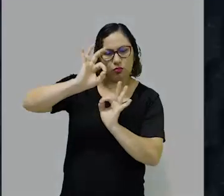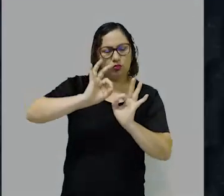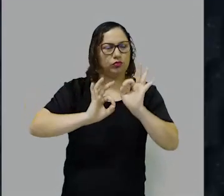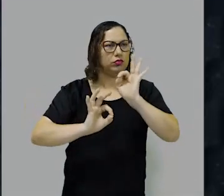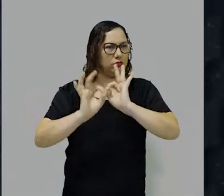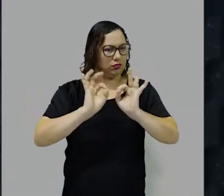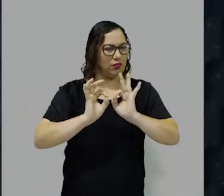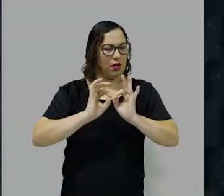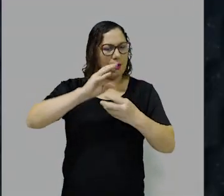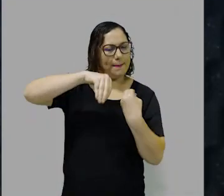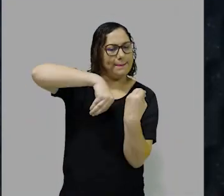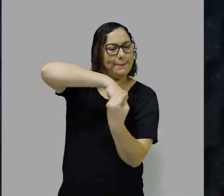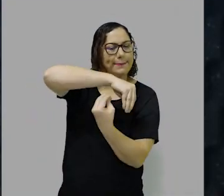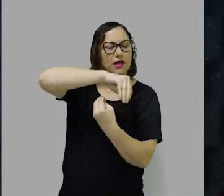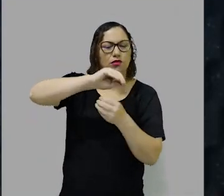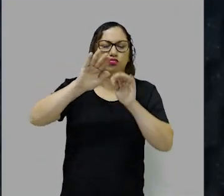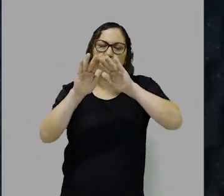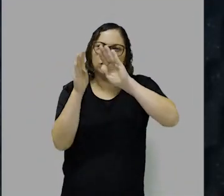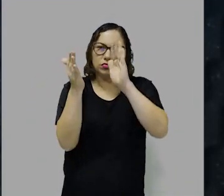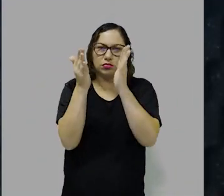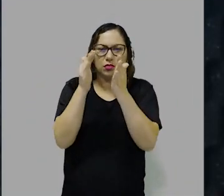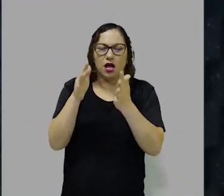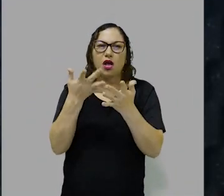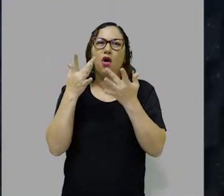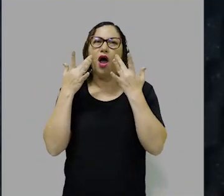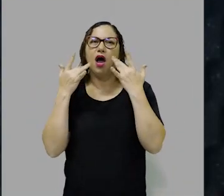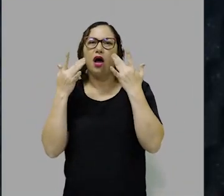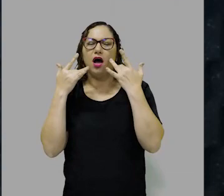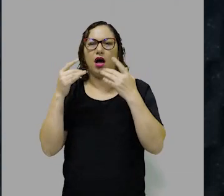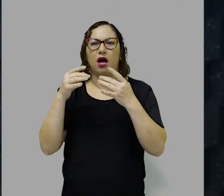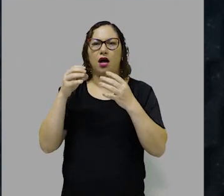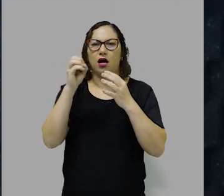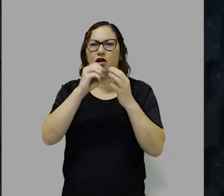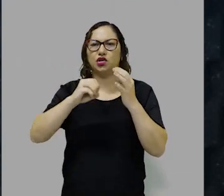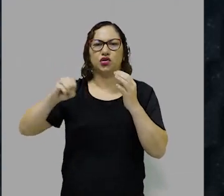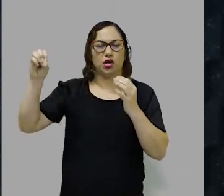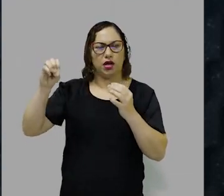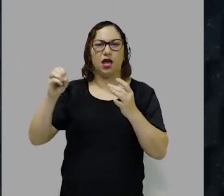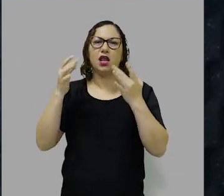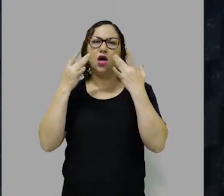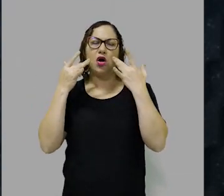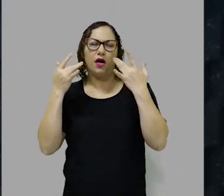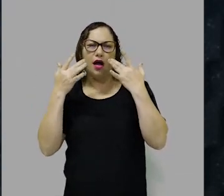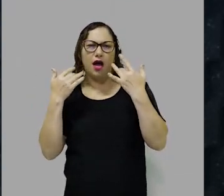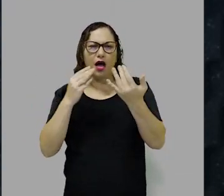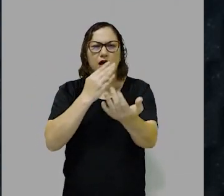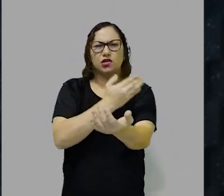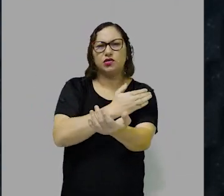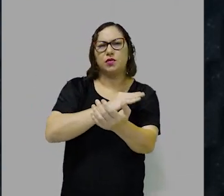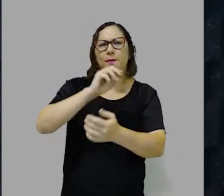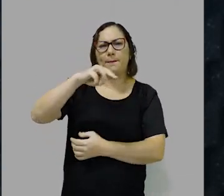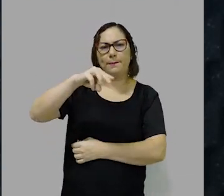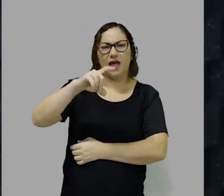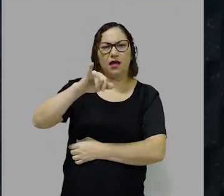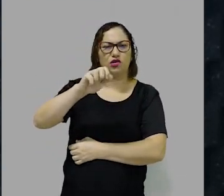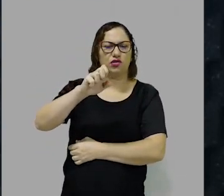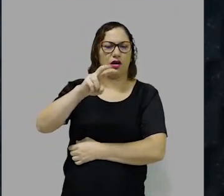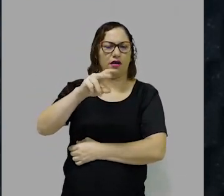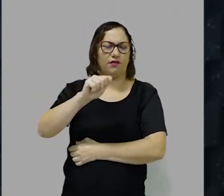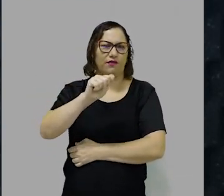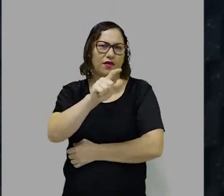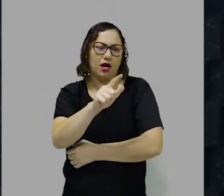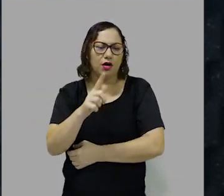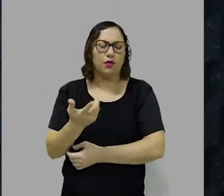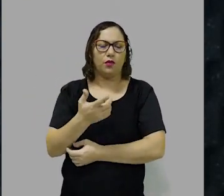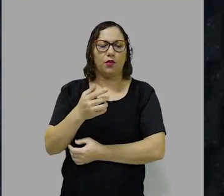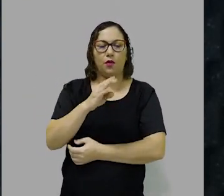misturava essas formas sinuosas com arte oriental, arte medieval, barroco, rococó, junta tudinho e vamos ver no